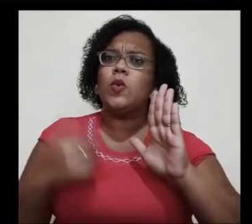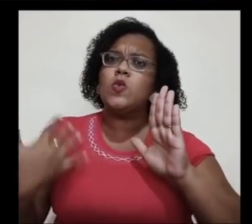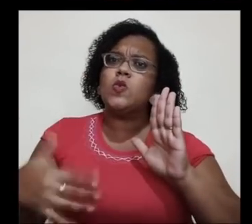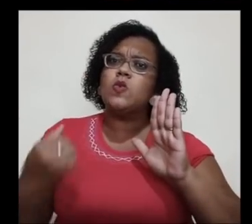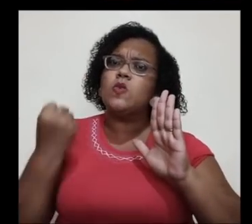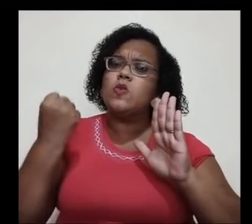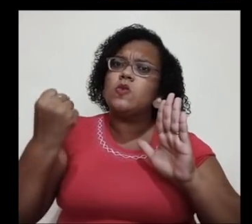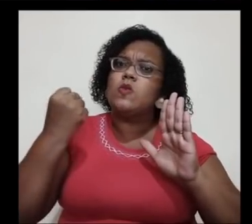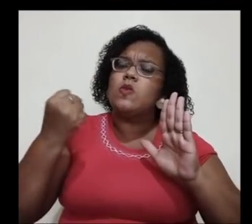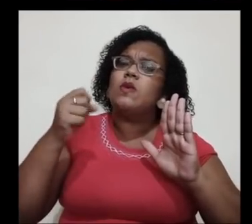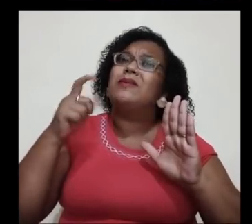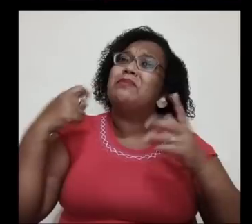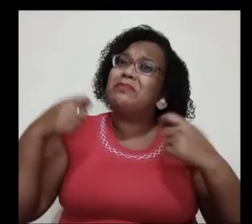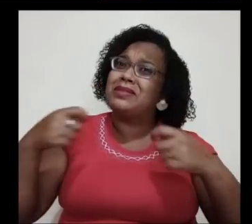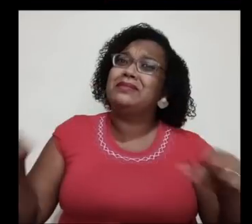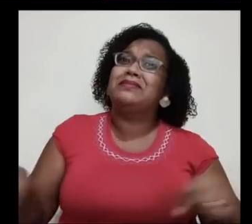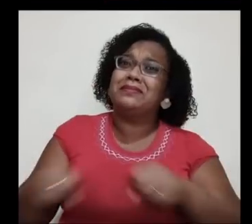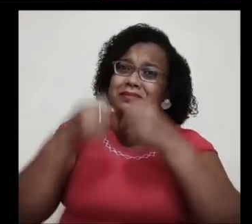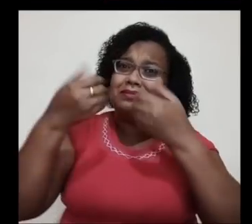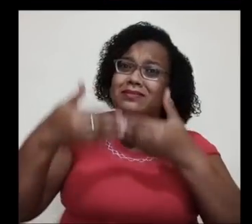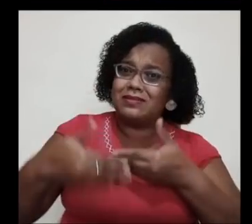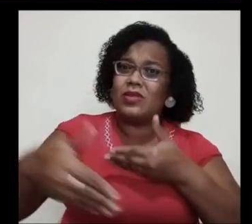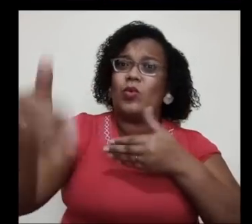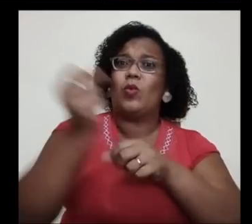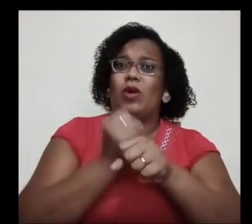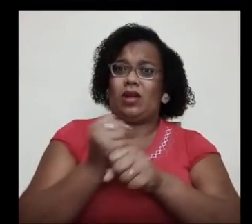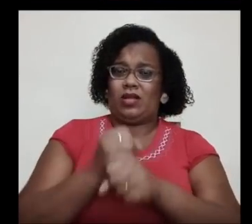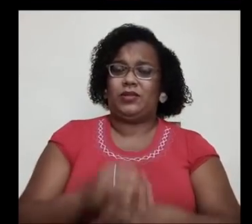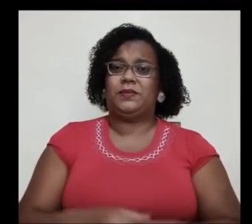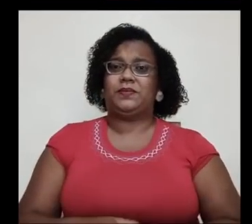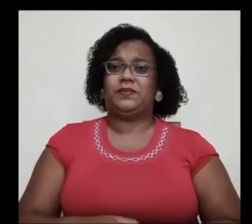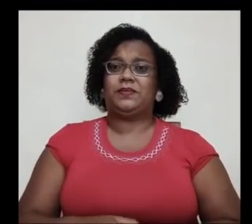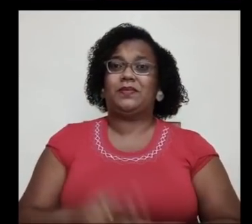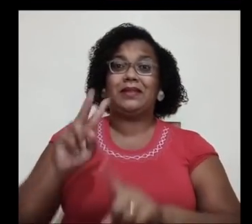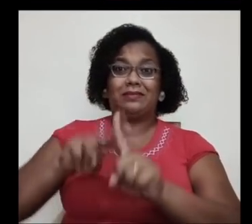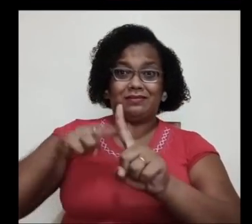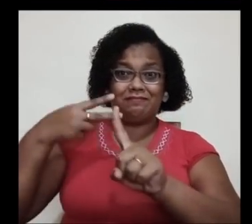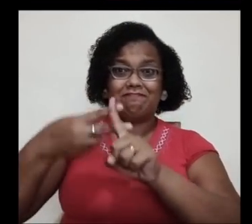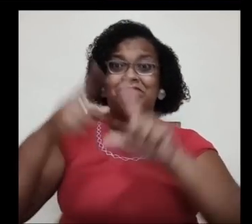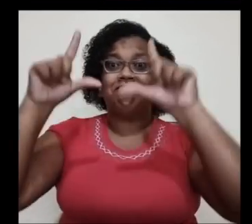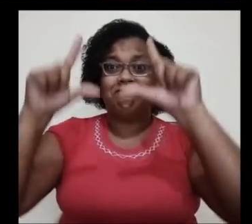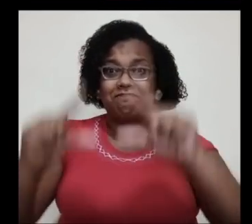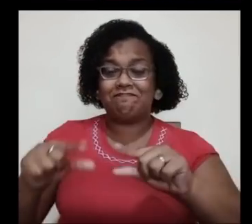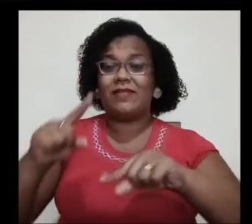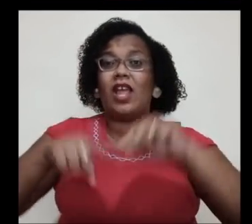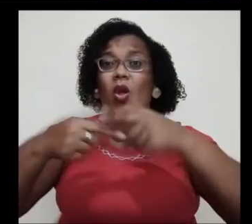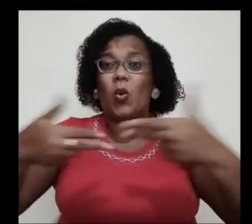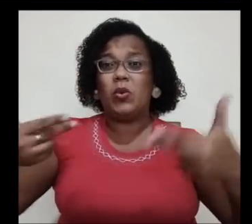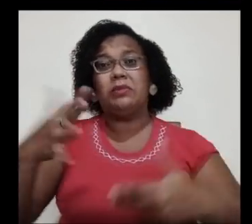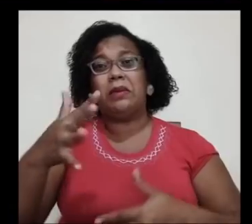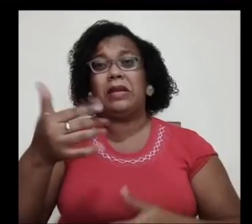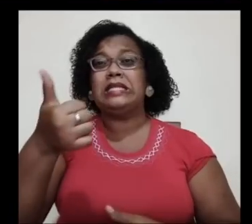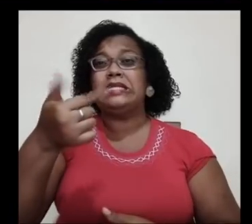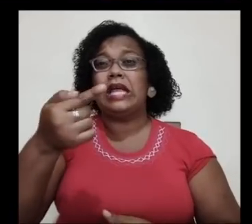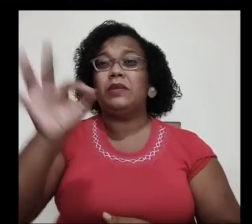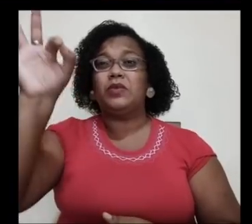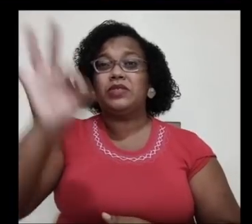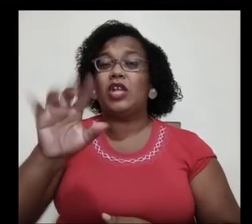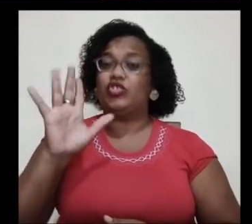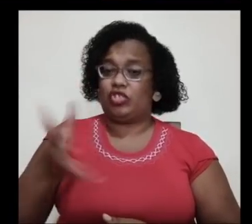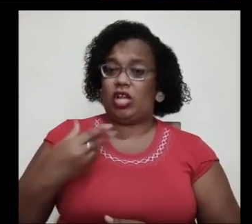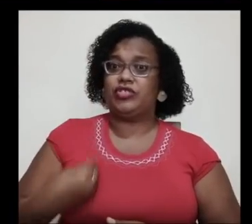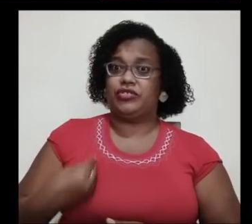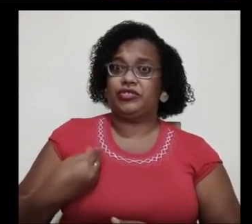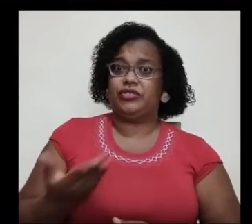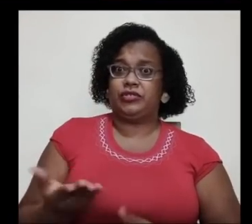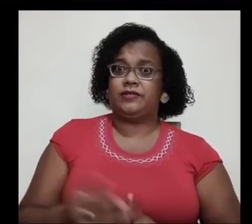de 17% que já está existindo. Isso torna quase que inviável o funcionamento dessas universidades, institutos de